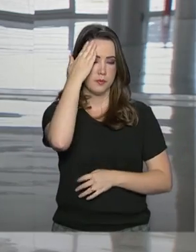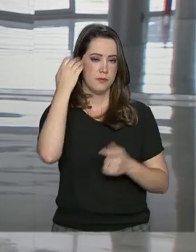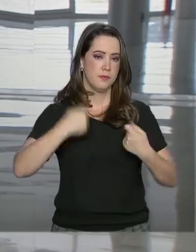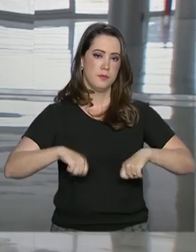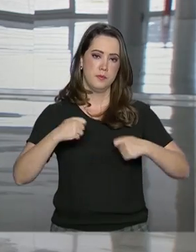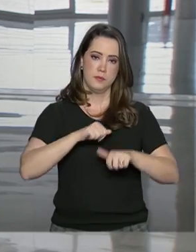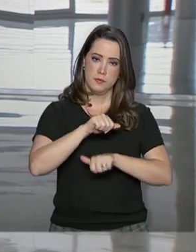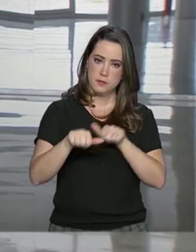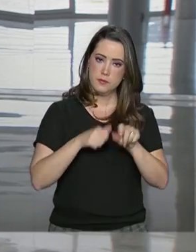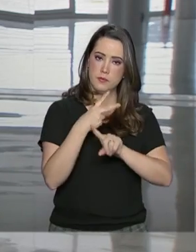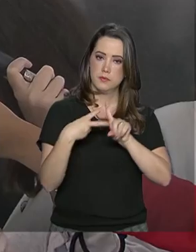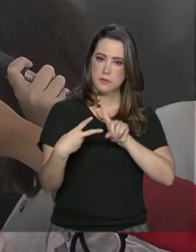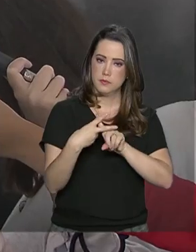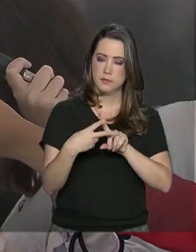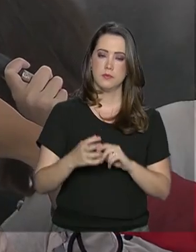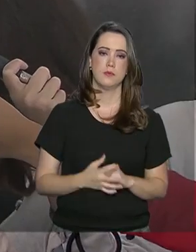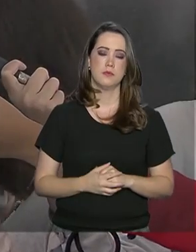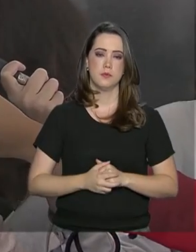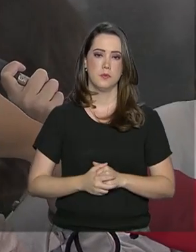país.